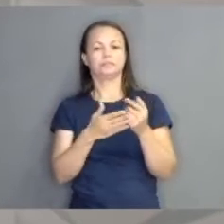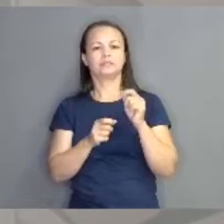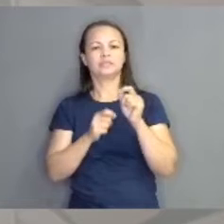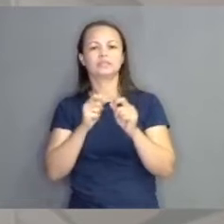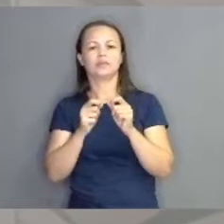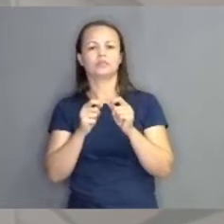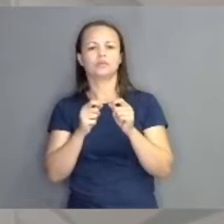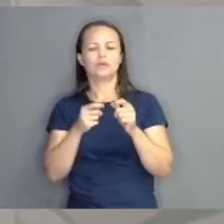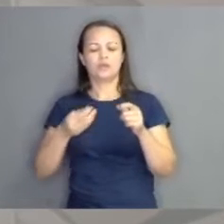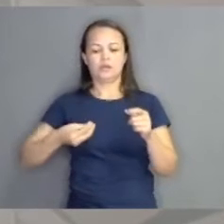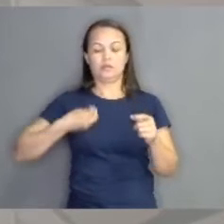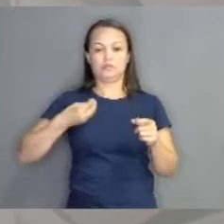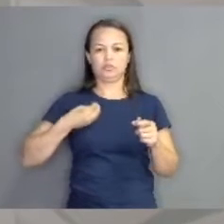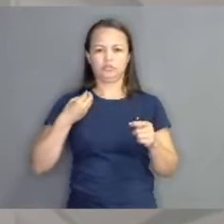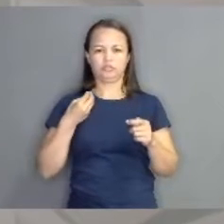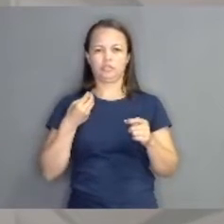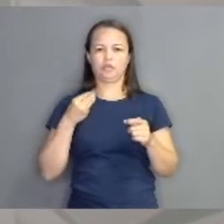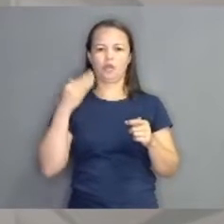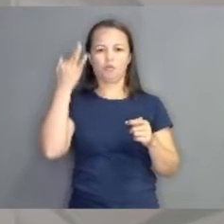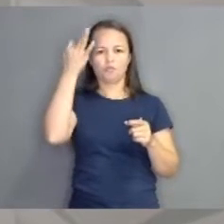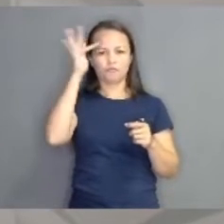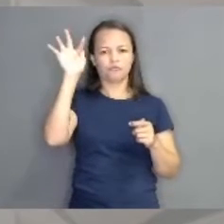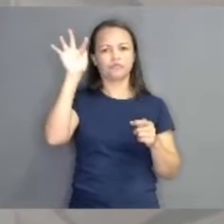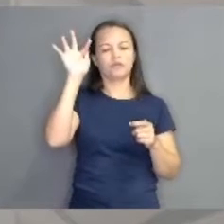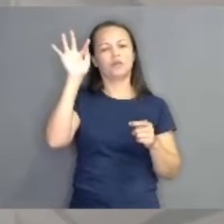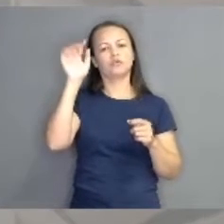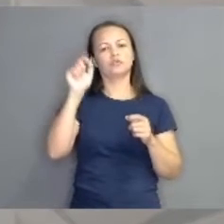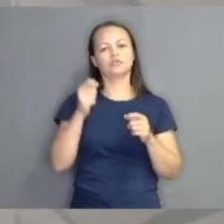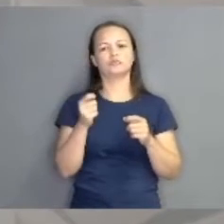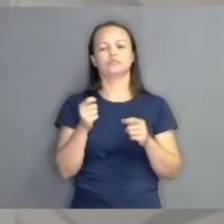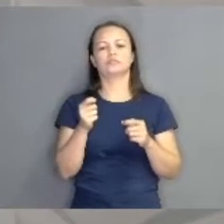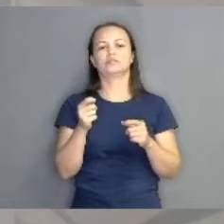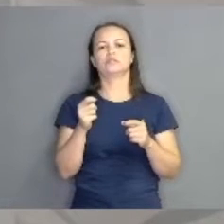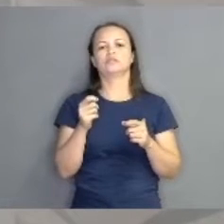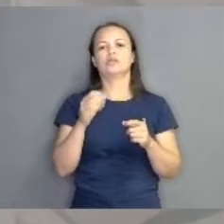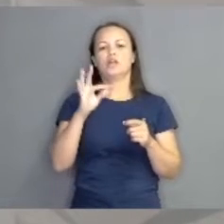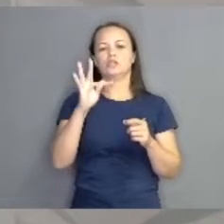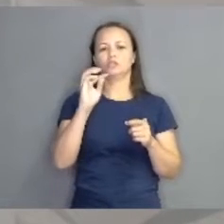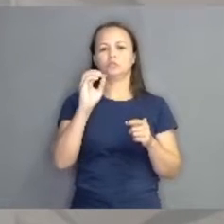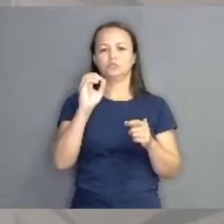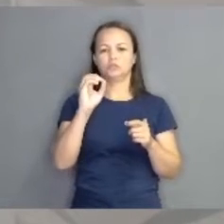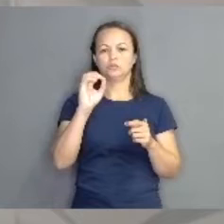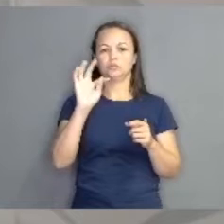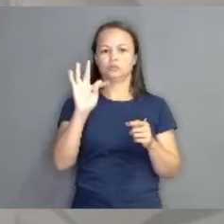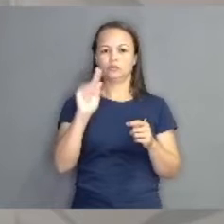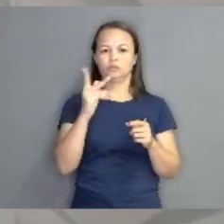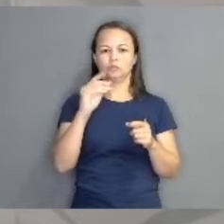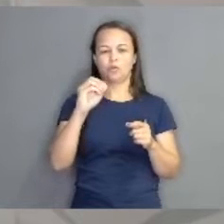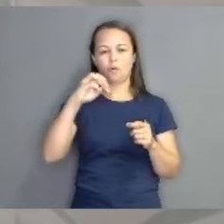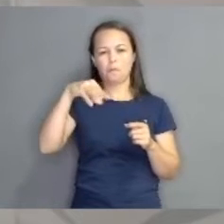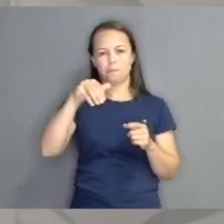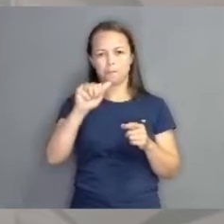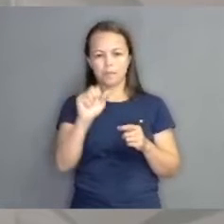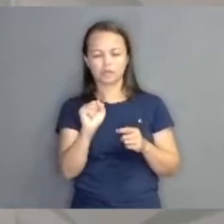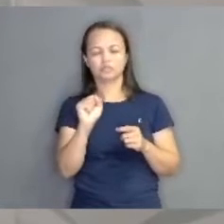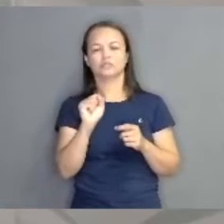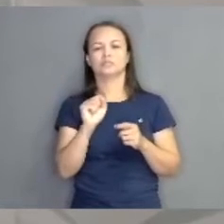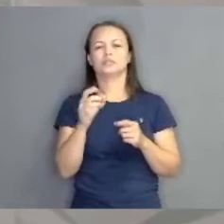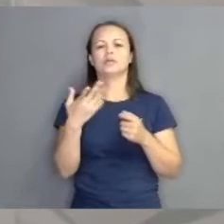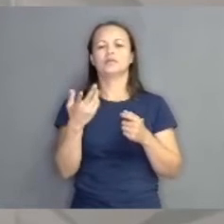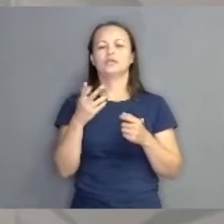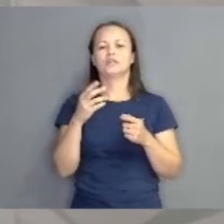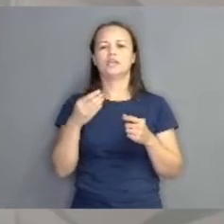um filósofo chamado Thomas Hobbes, e ele falava que existia